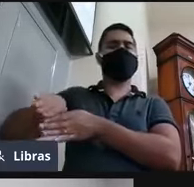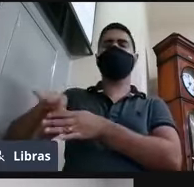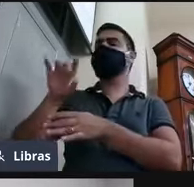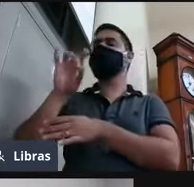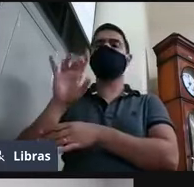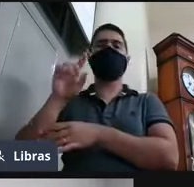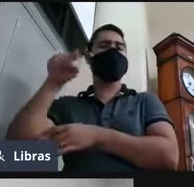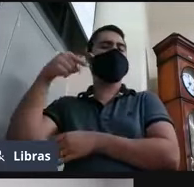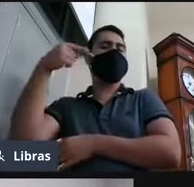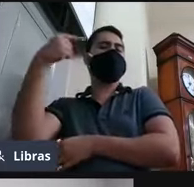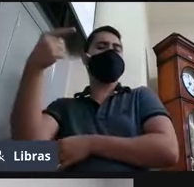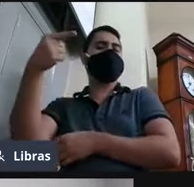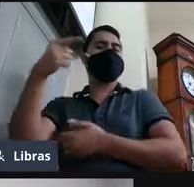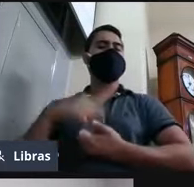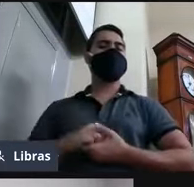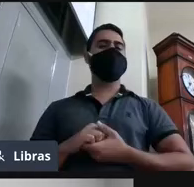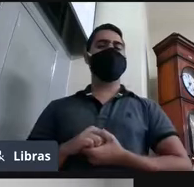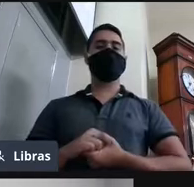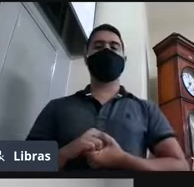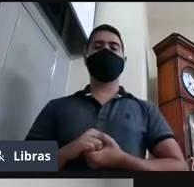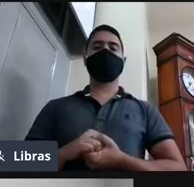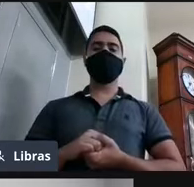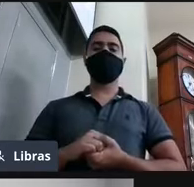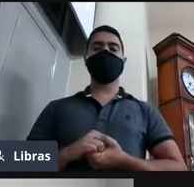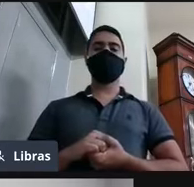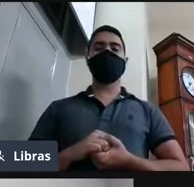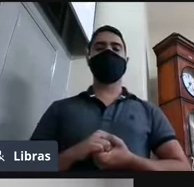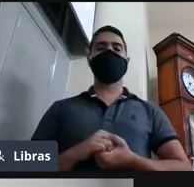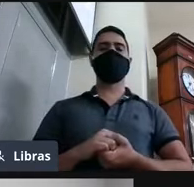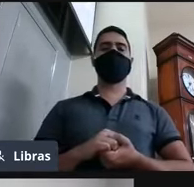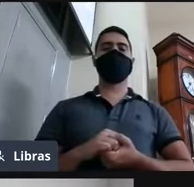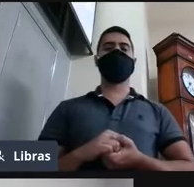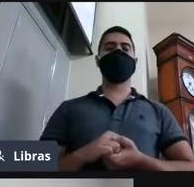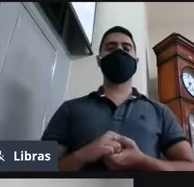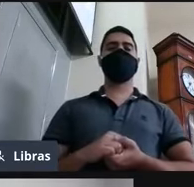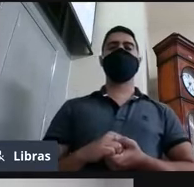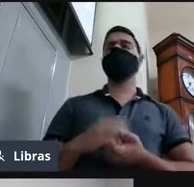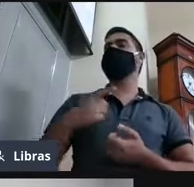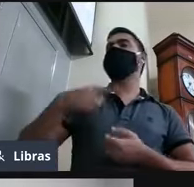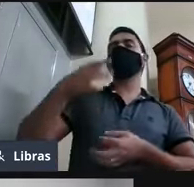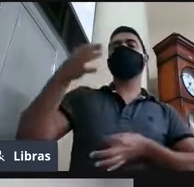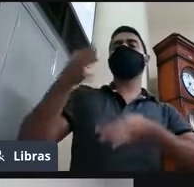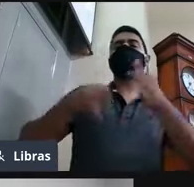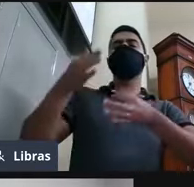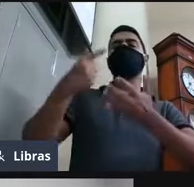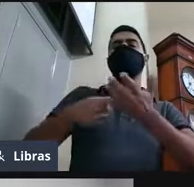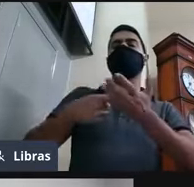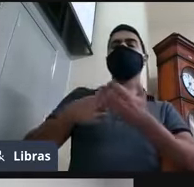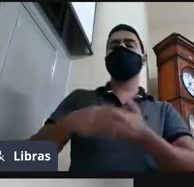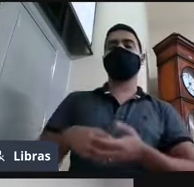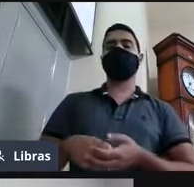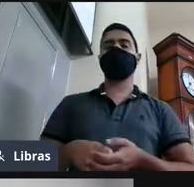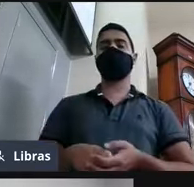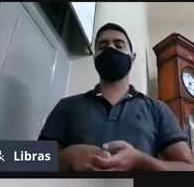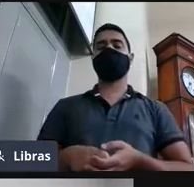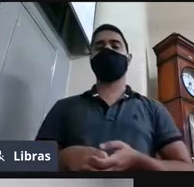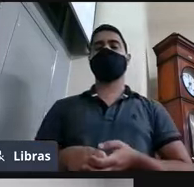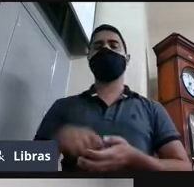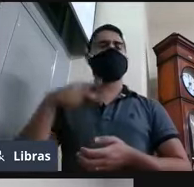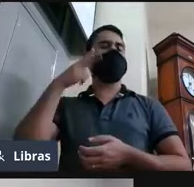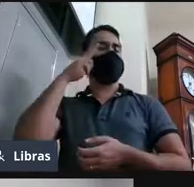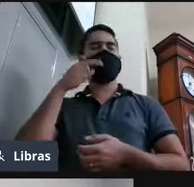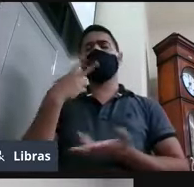só depois, por via judicial, a gente vai ver.